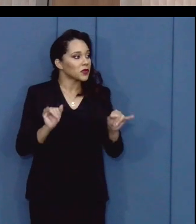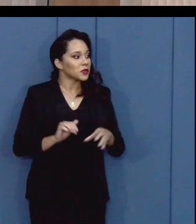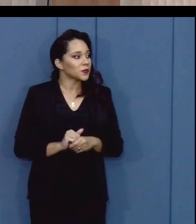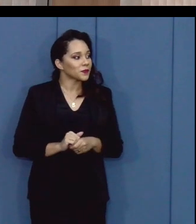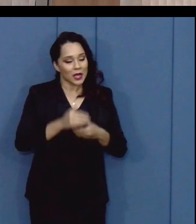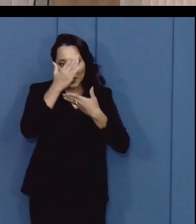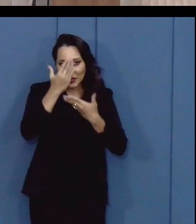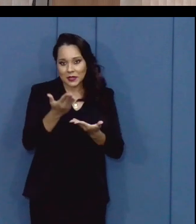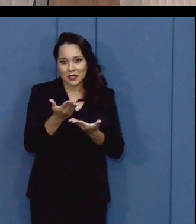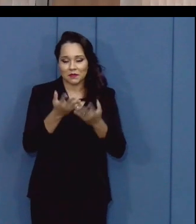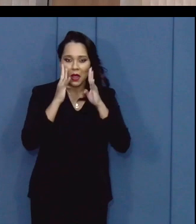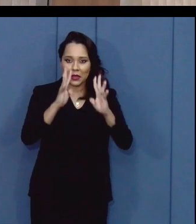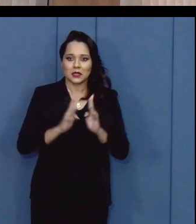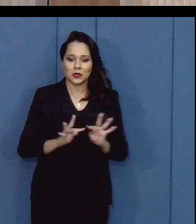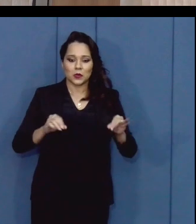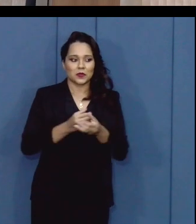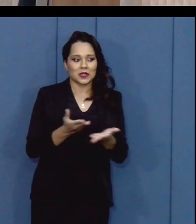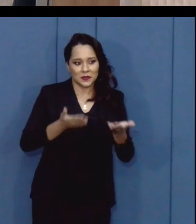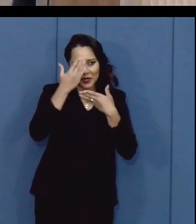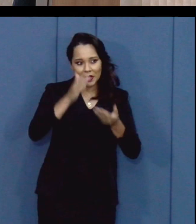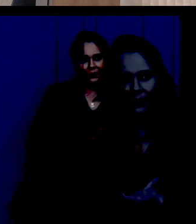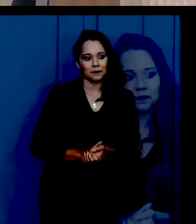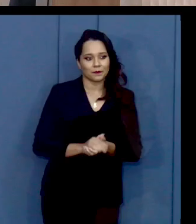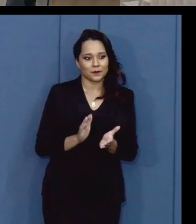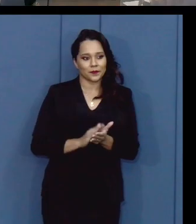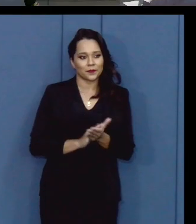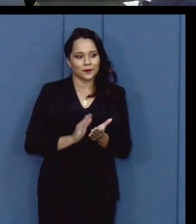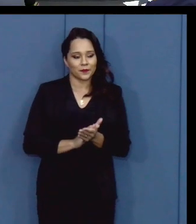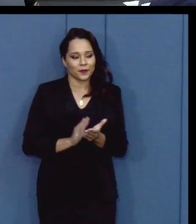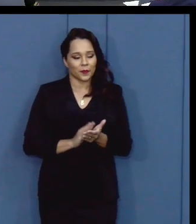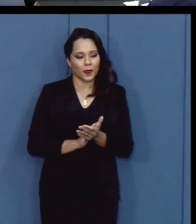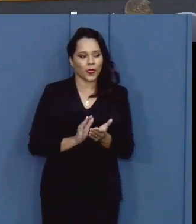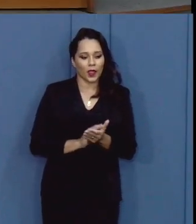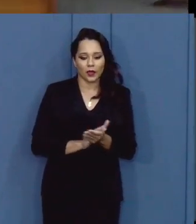mensagem e agradecer muito a atenção de todos vocês. Obrigado.